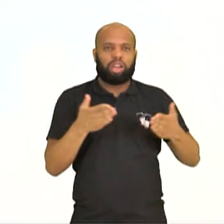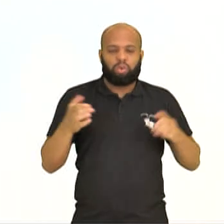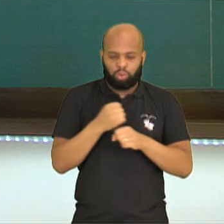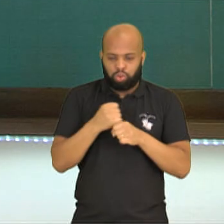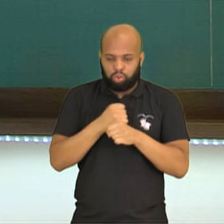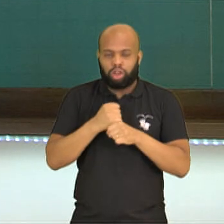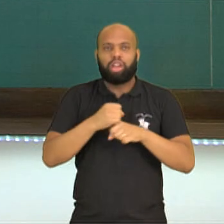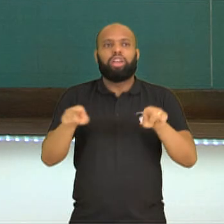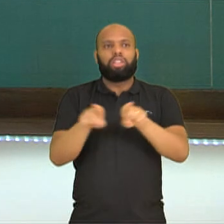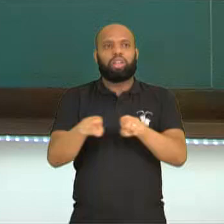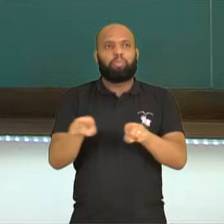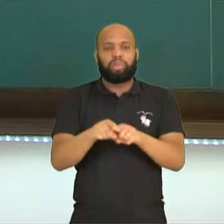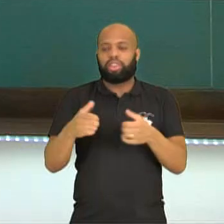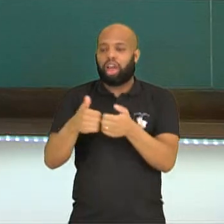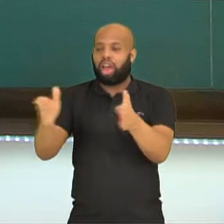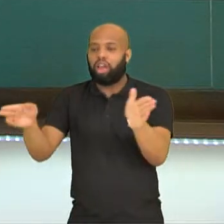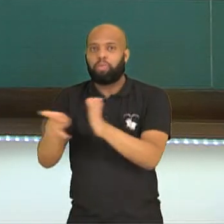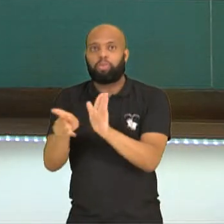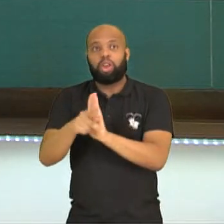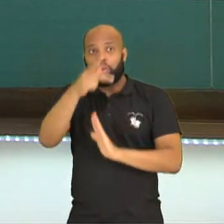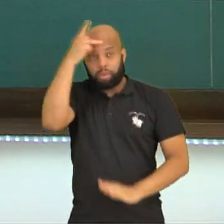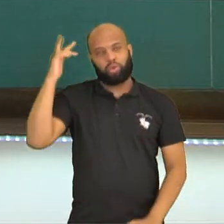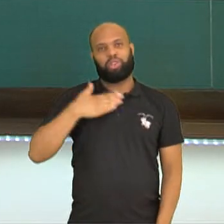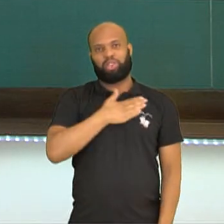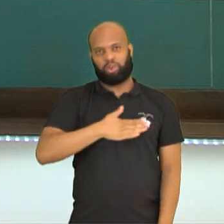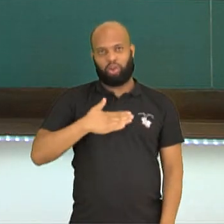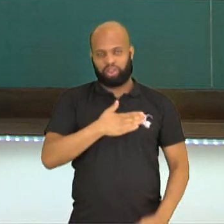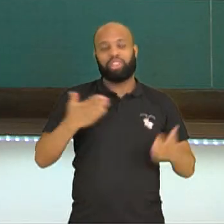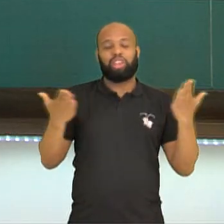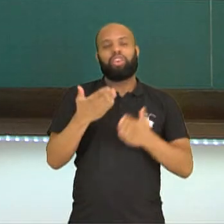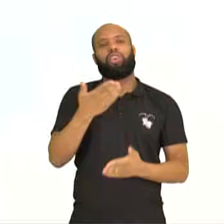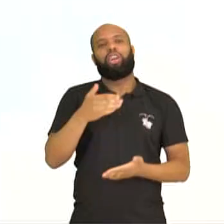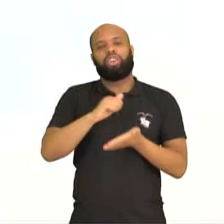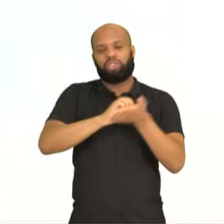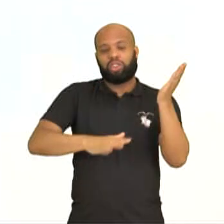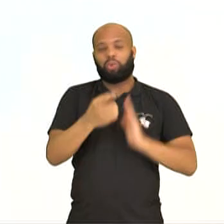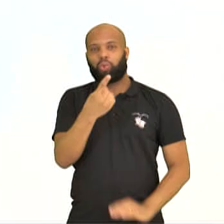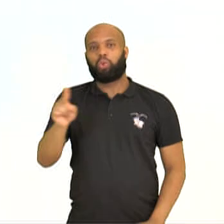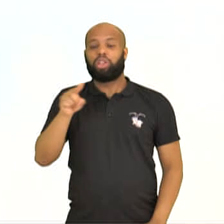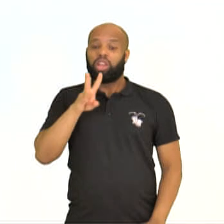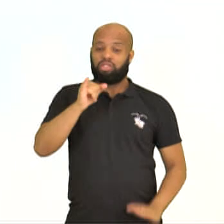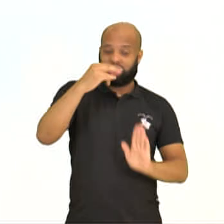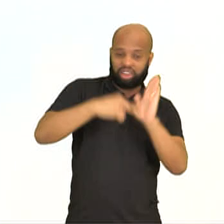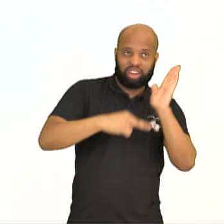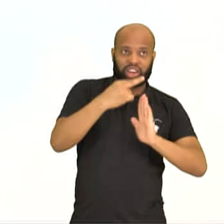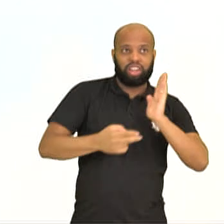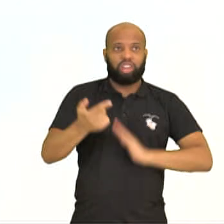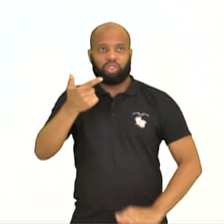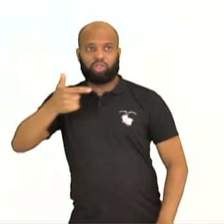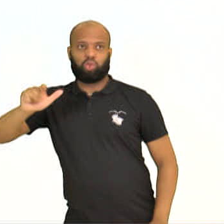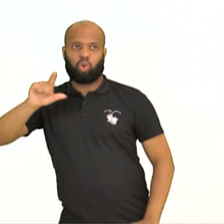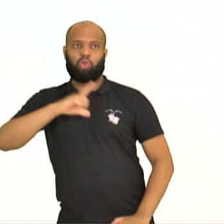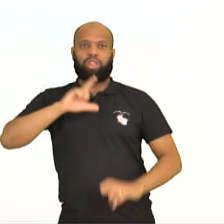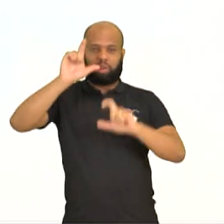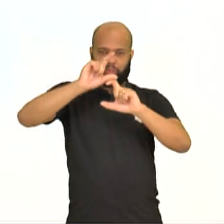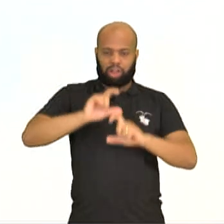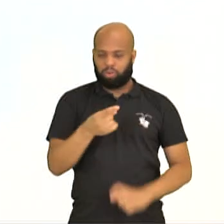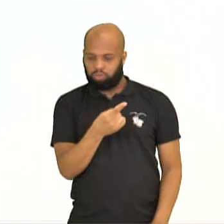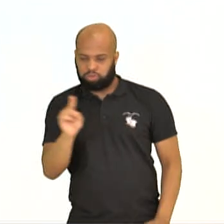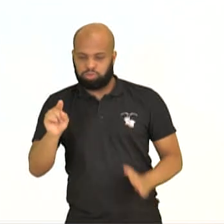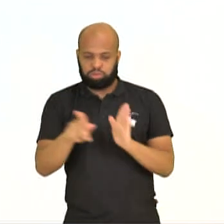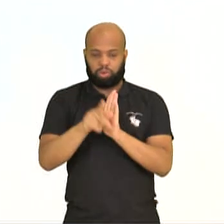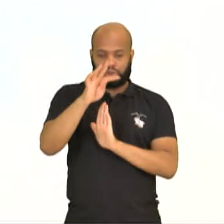partes da feira aos fãs. Nossa última atividade, minha gente, releia os 4 últimos parágrafos do